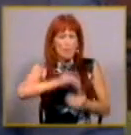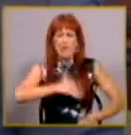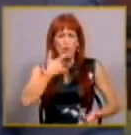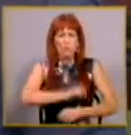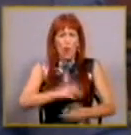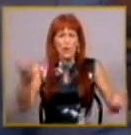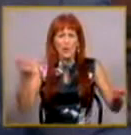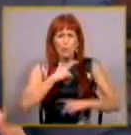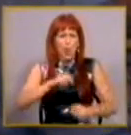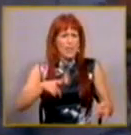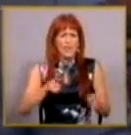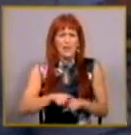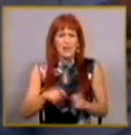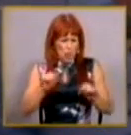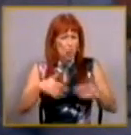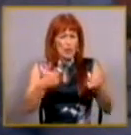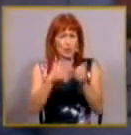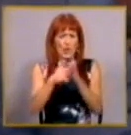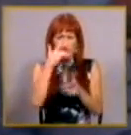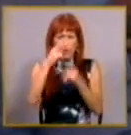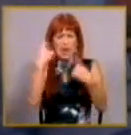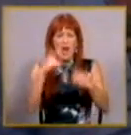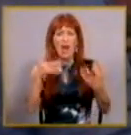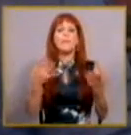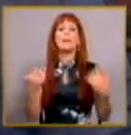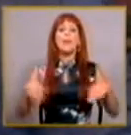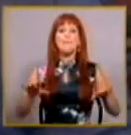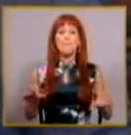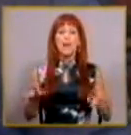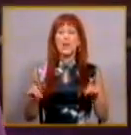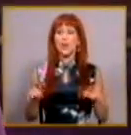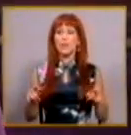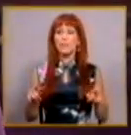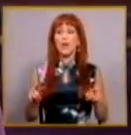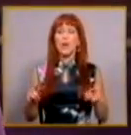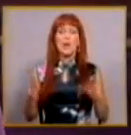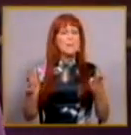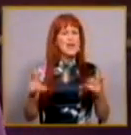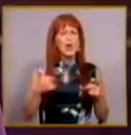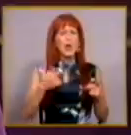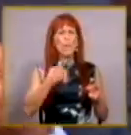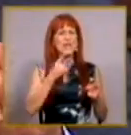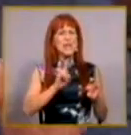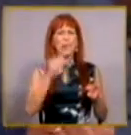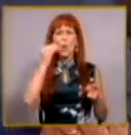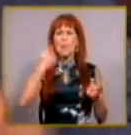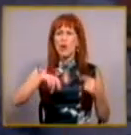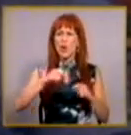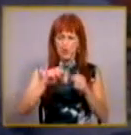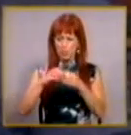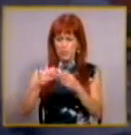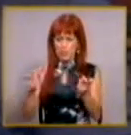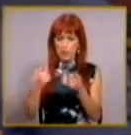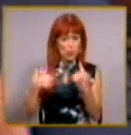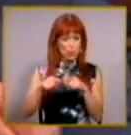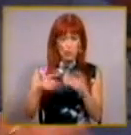pode, mas toda a gente estará de acordo com isso. É evidente. Agora, o que eu não consigo perceber, como é que nós, para resolver um problema que todos